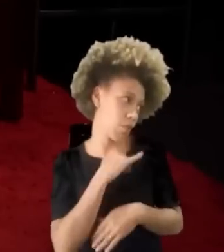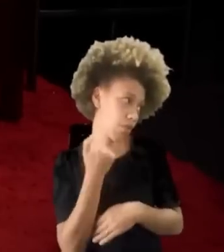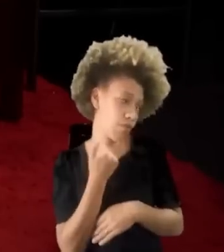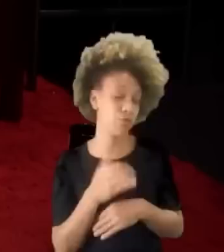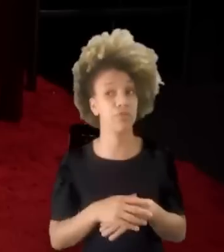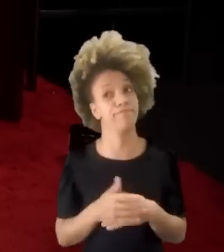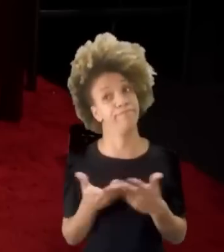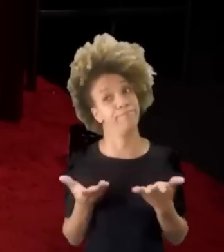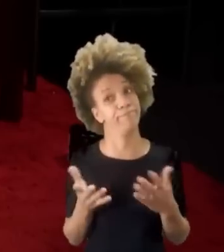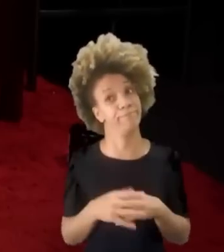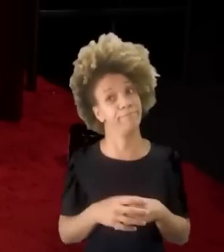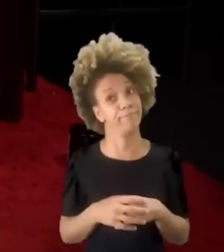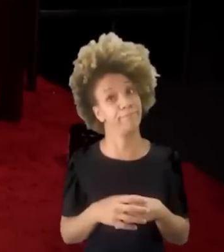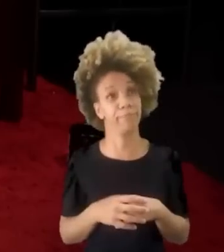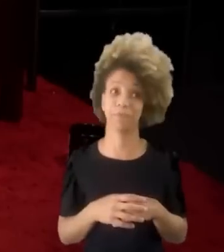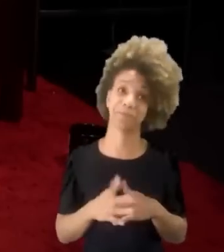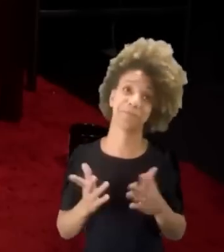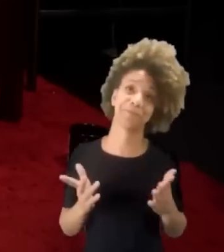então